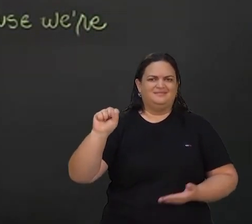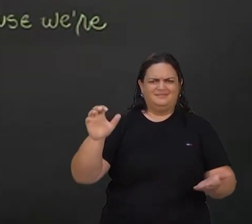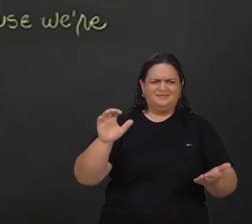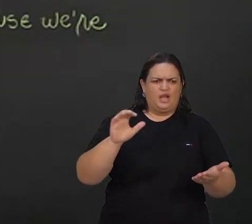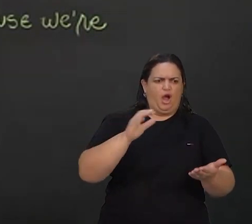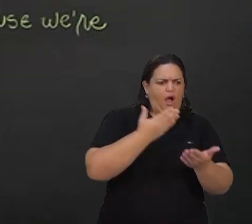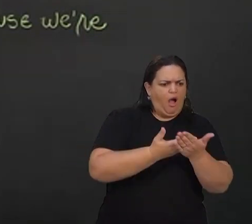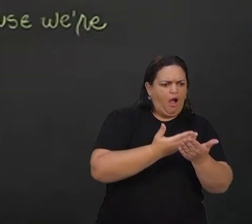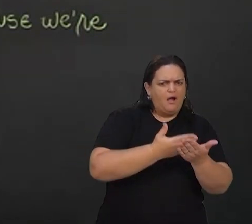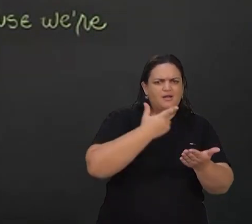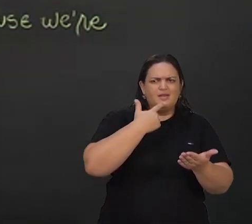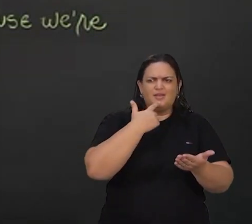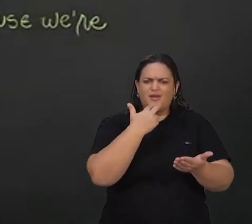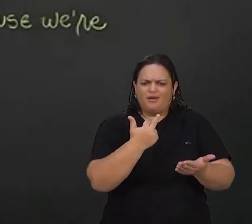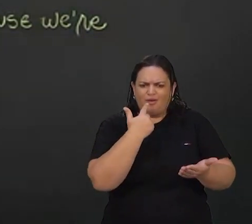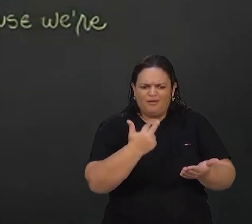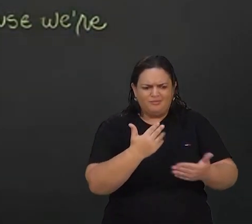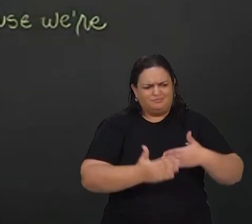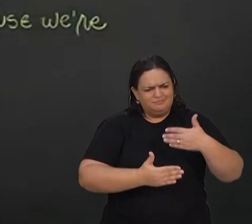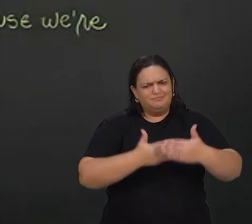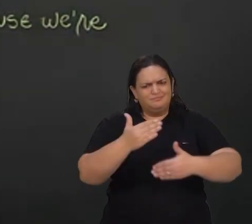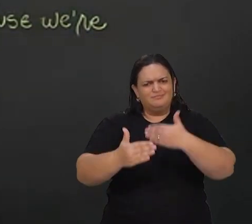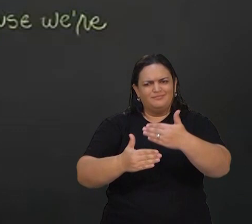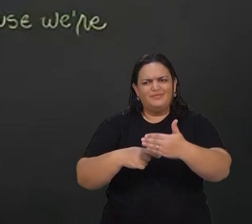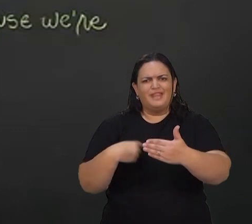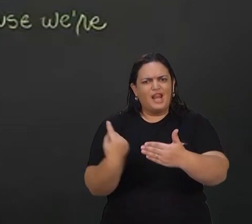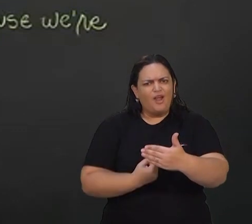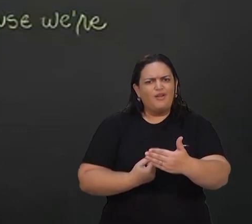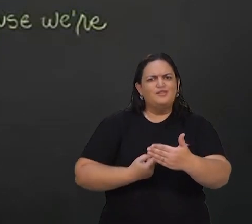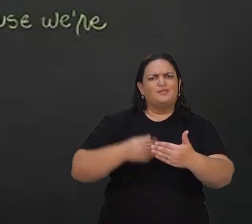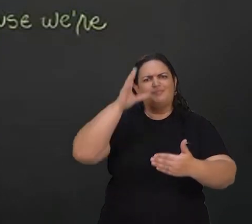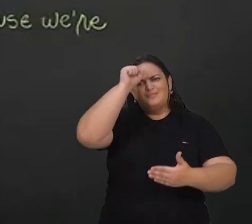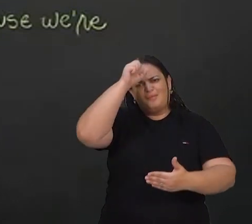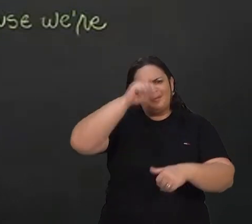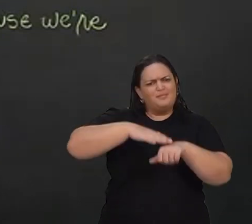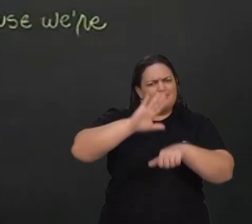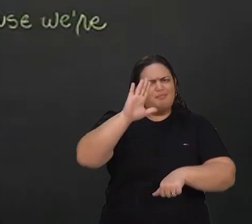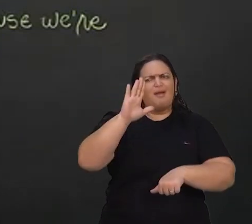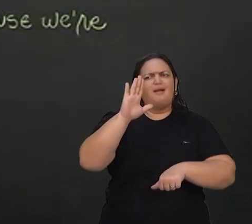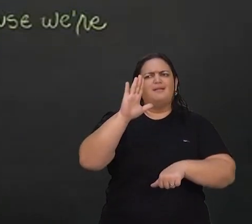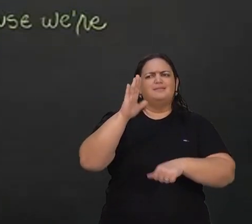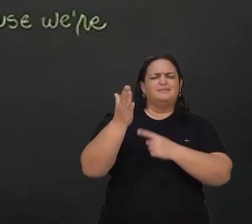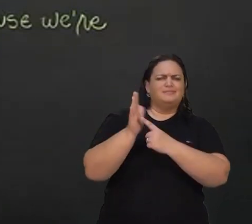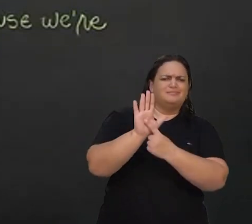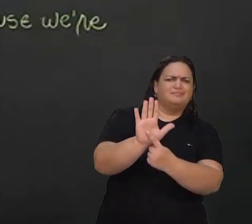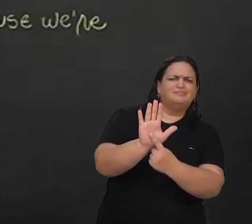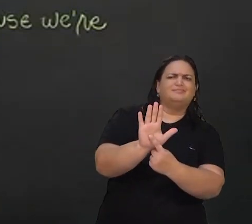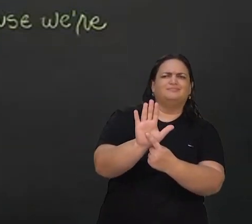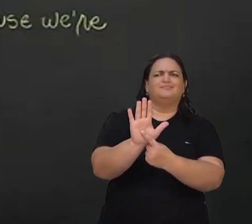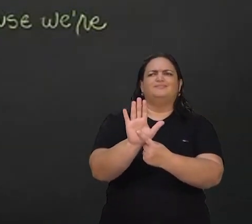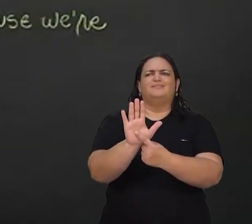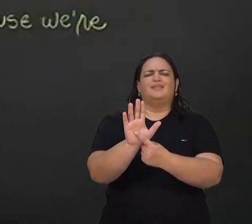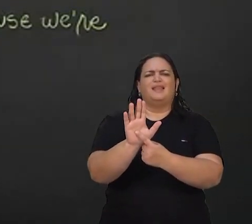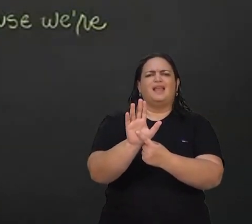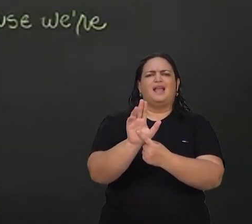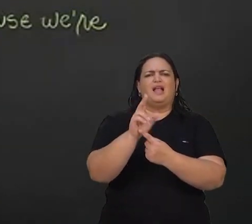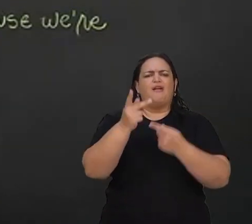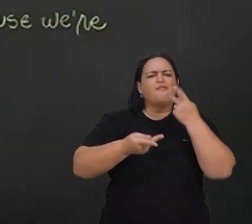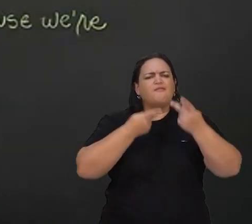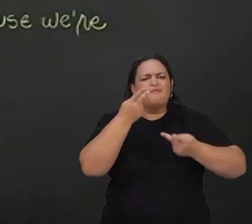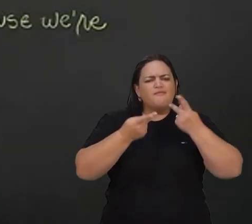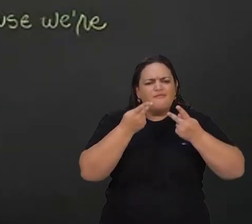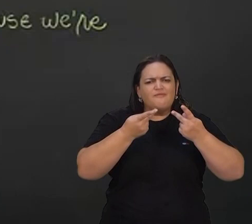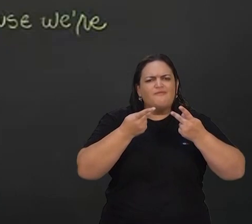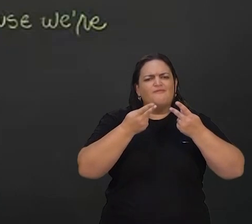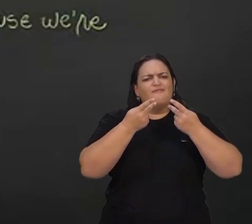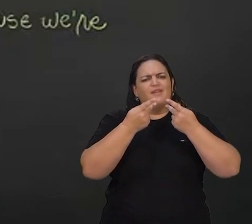vai avançando, a gente vai adquirindo a habilidade de se expressar usando maiores sentenças, desenvolvendo